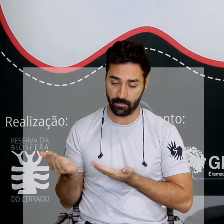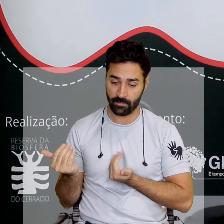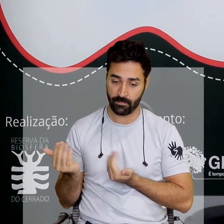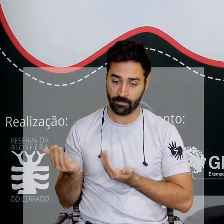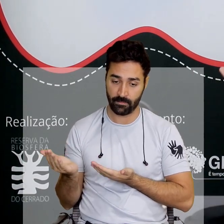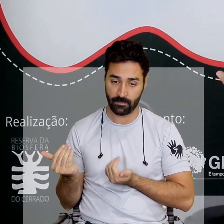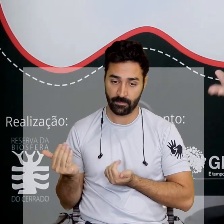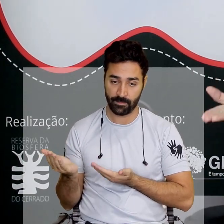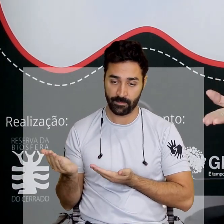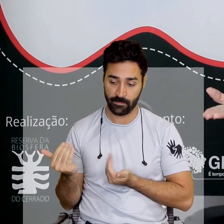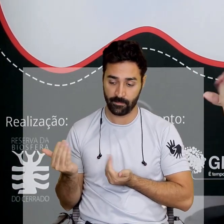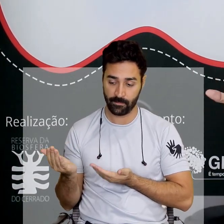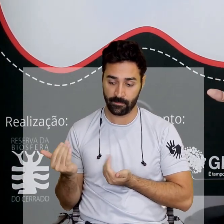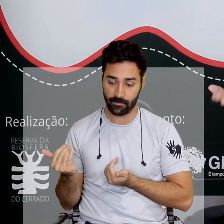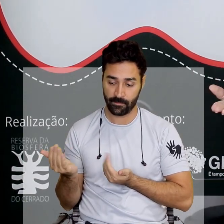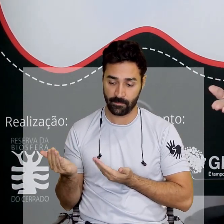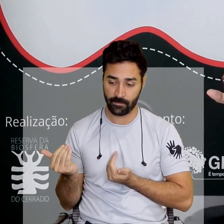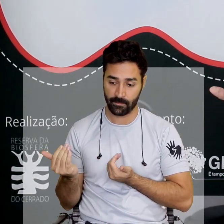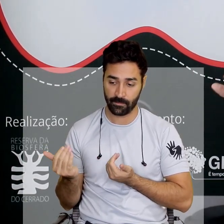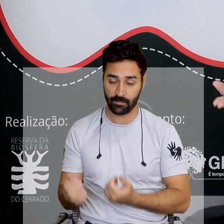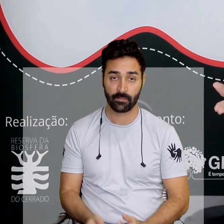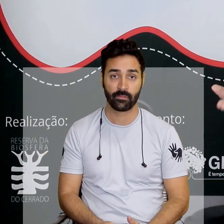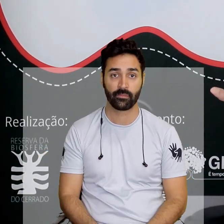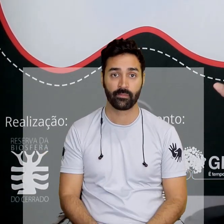pouquinho e abaixa.